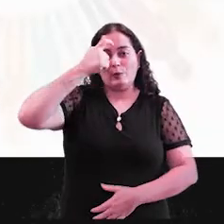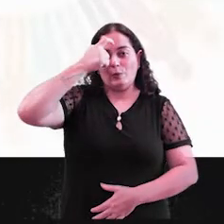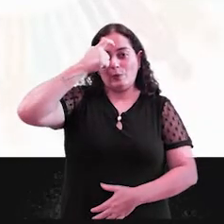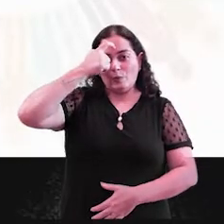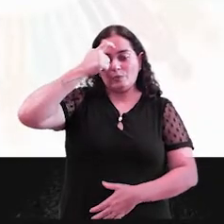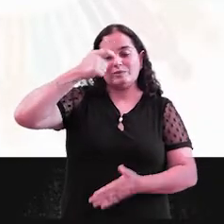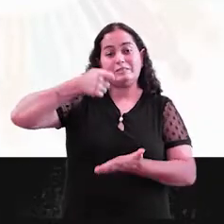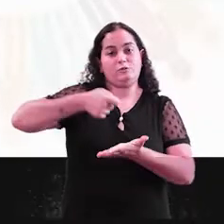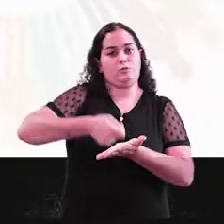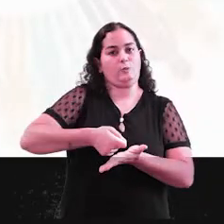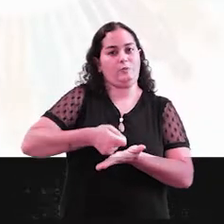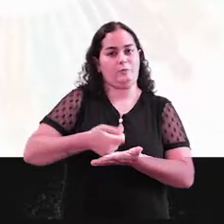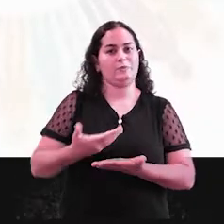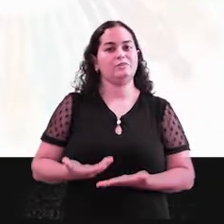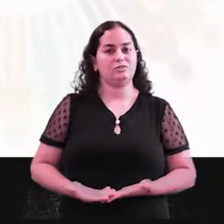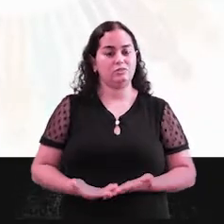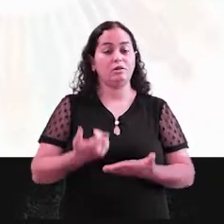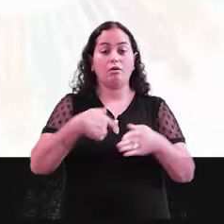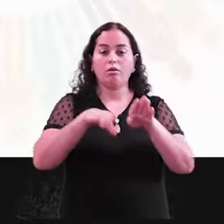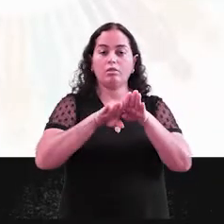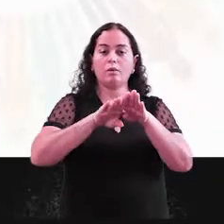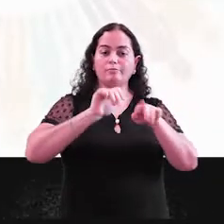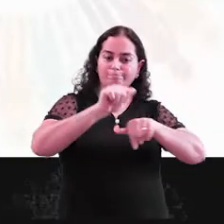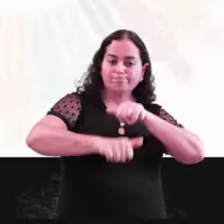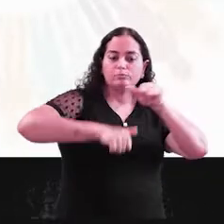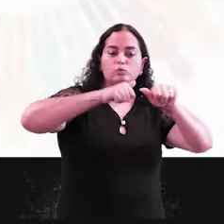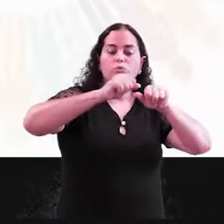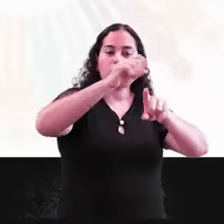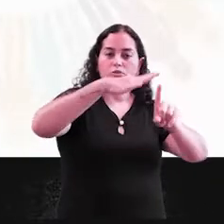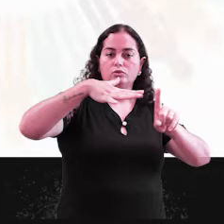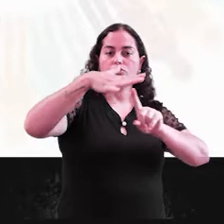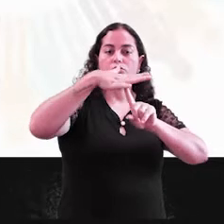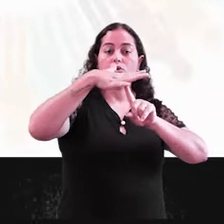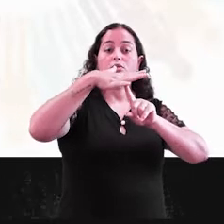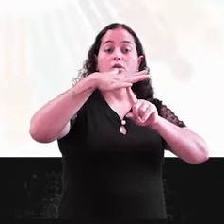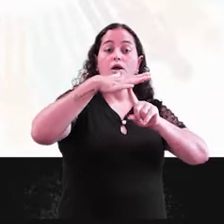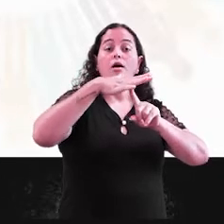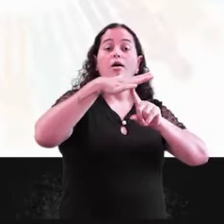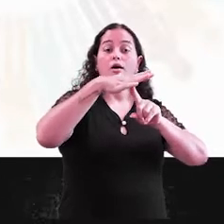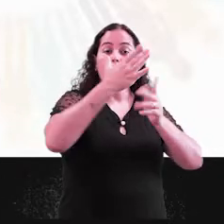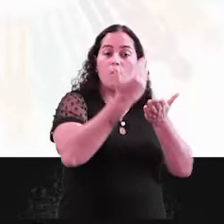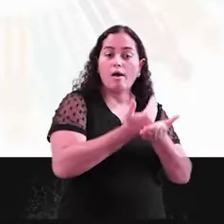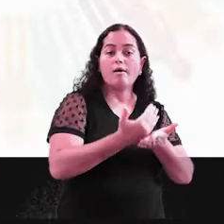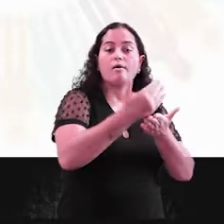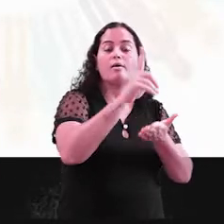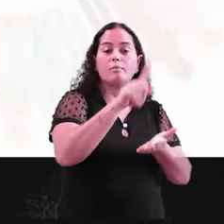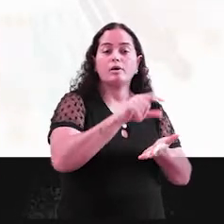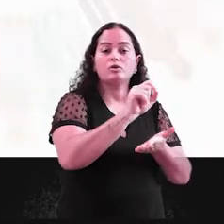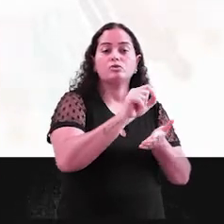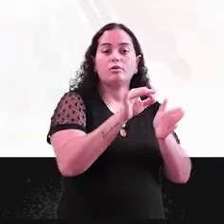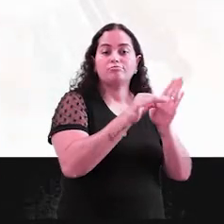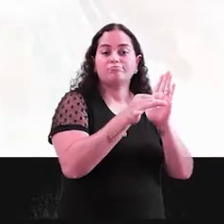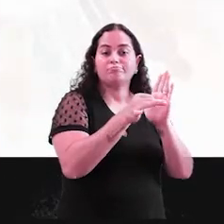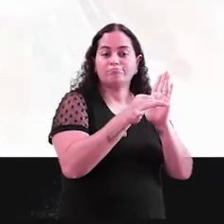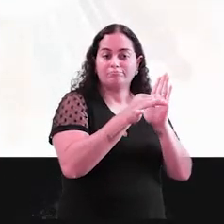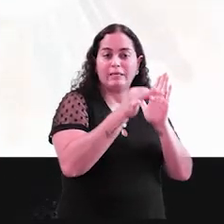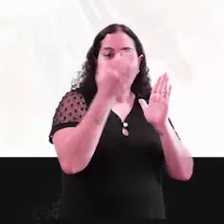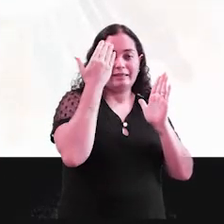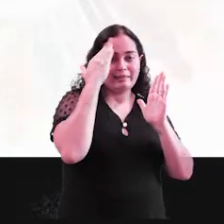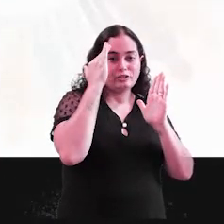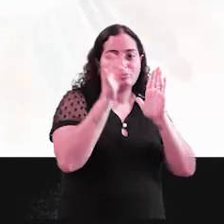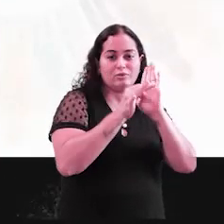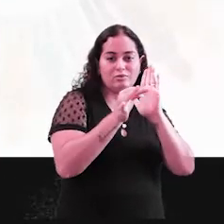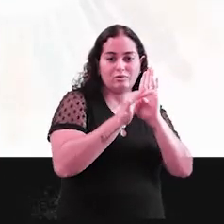consciente e comprometida, e também de transformação social a partir da compreensão crítica sobre o papel